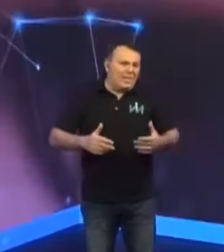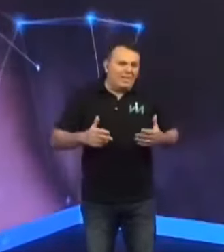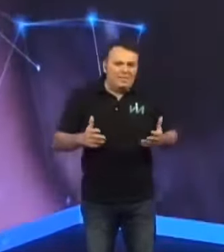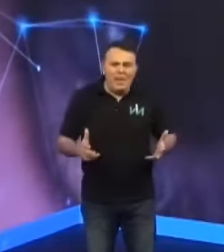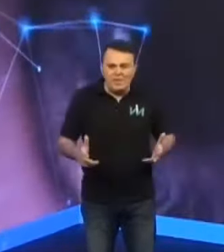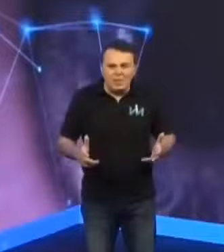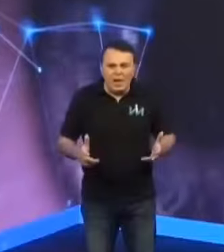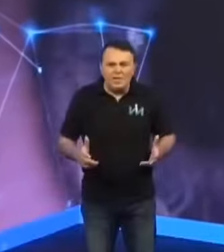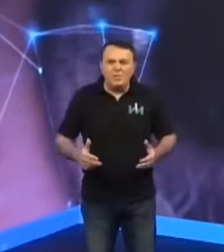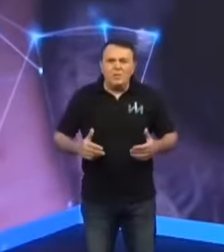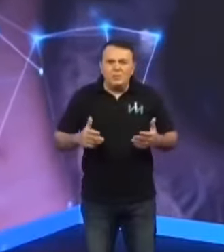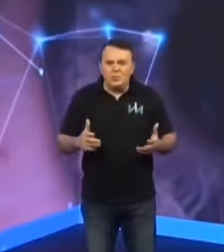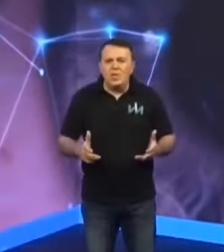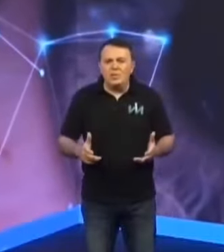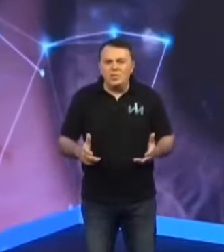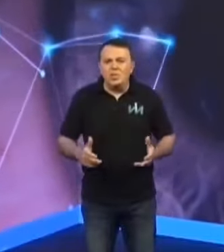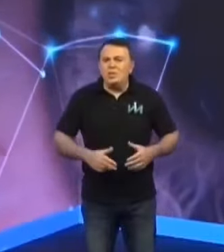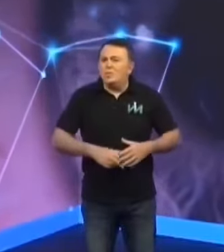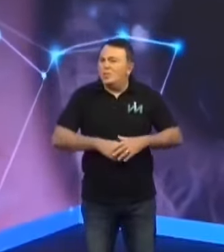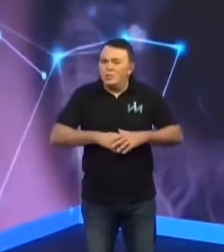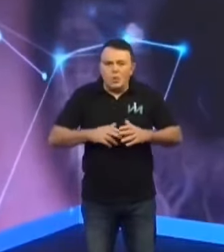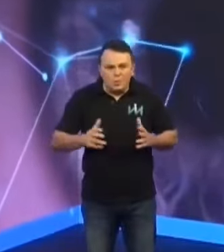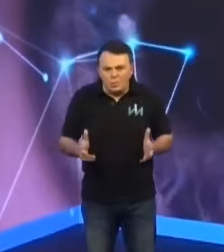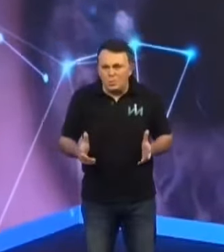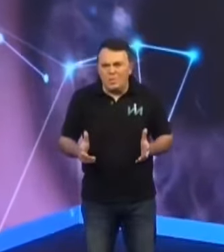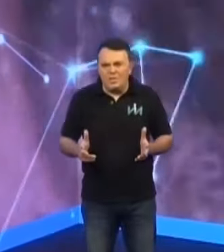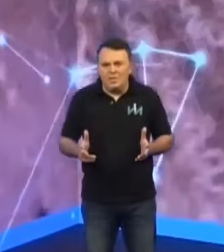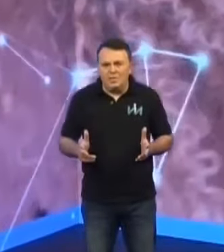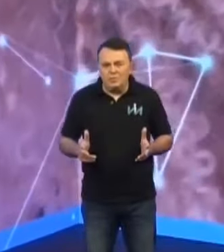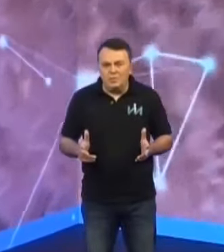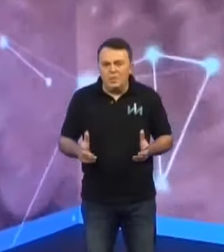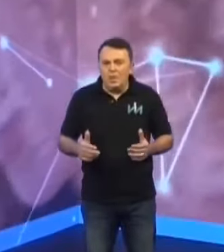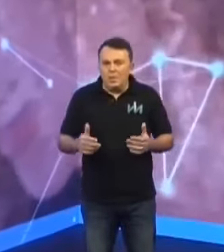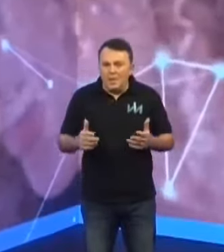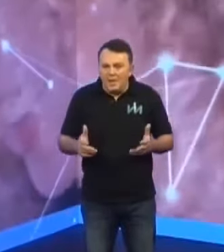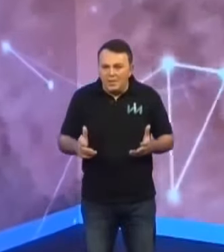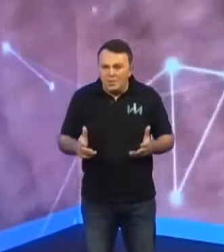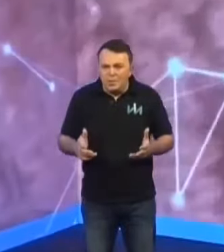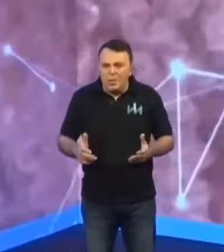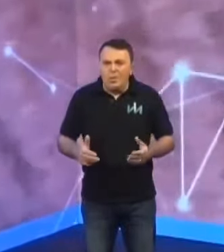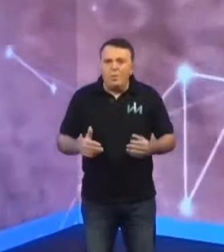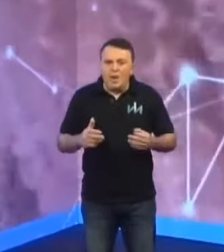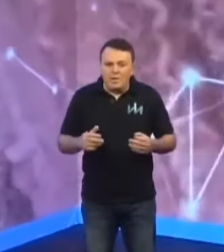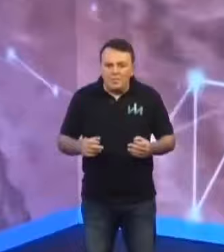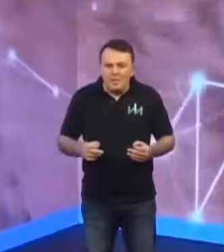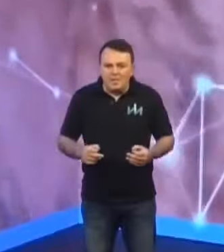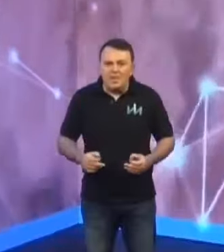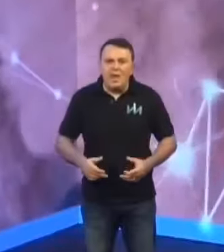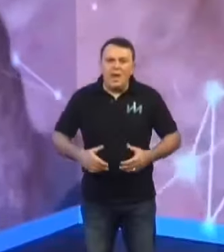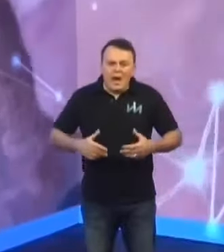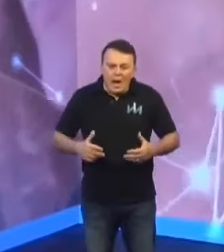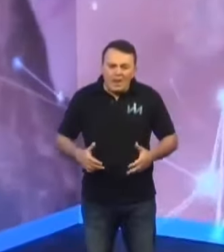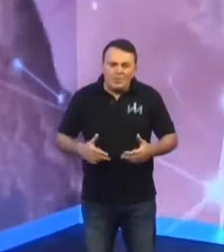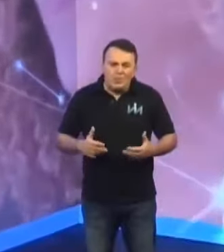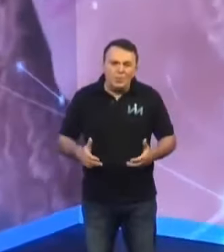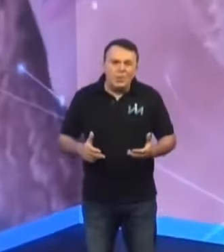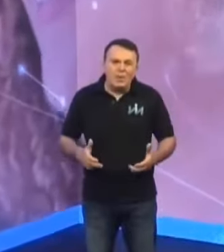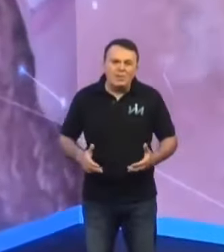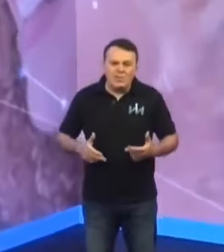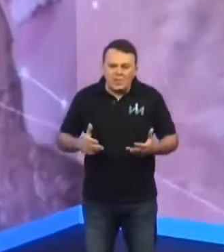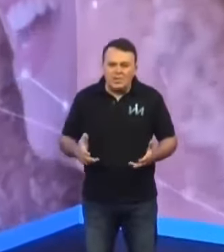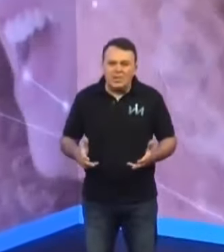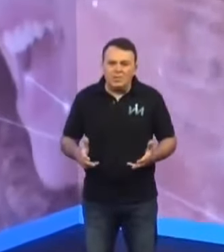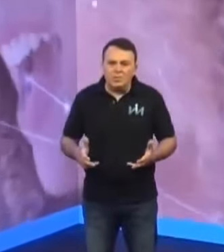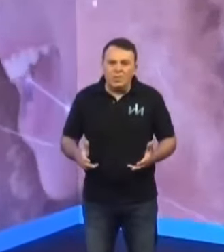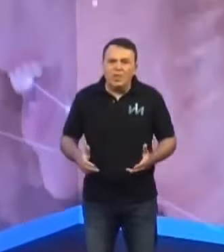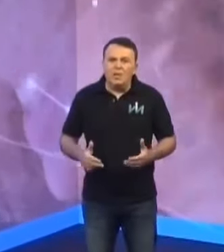estaremos cada vez mais no dia a dia de todos os brasileiros. Para isso, o Marketplace é